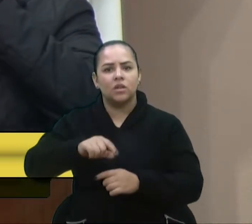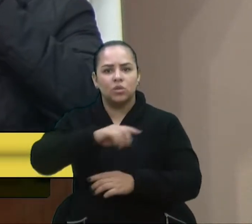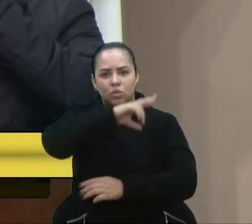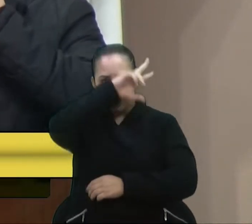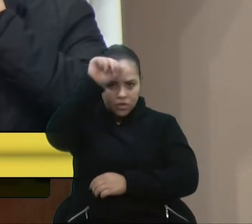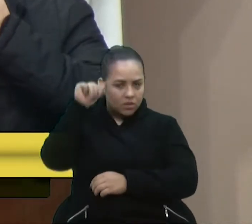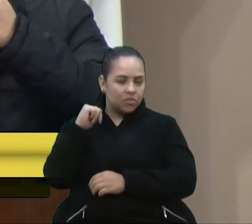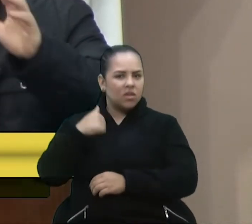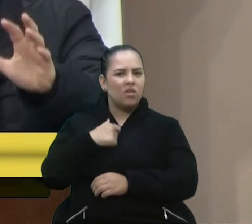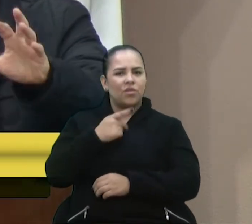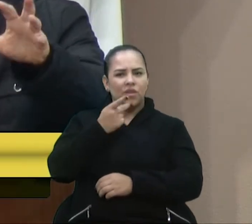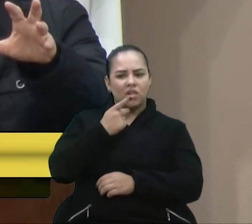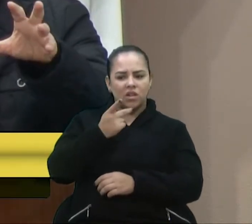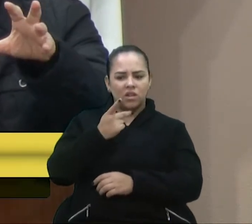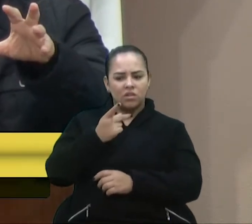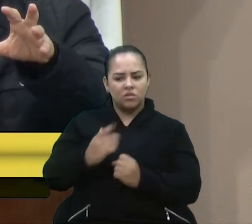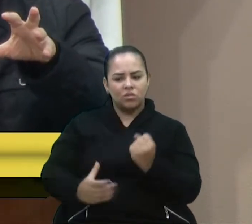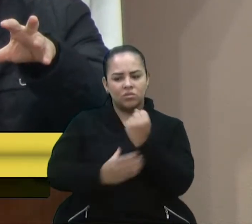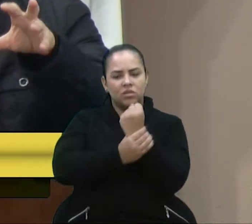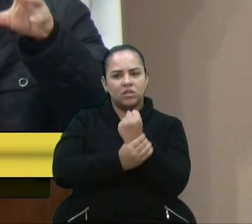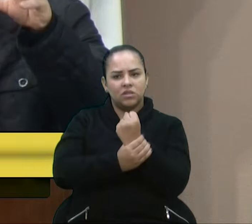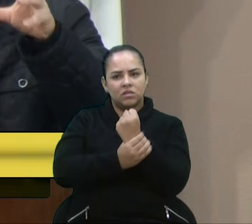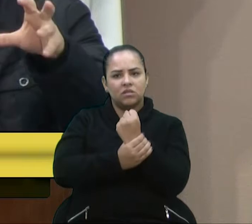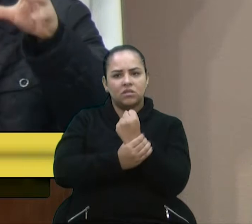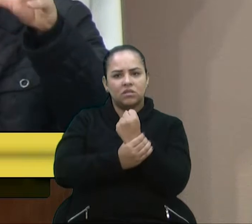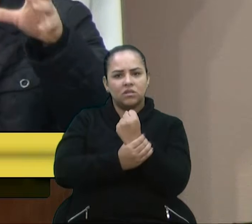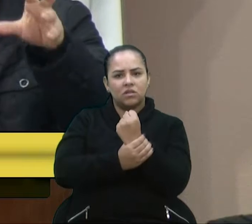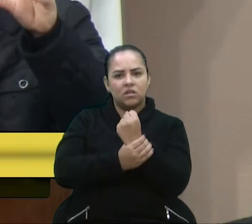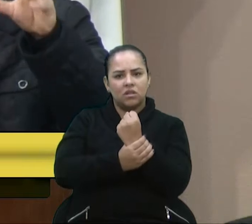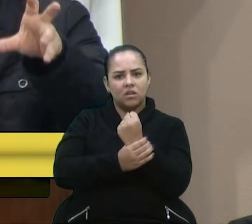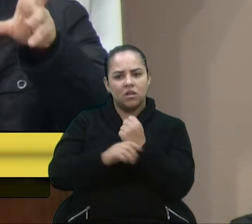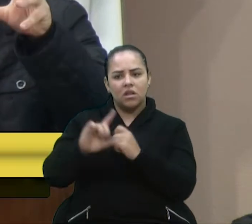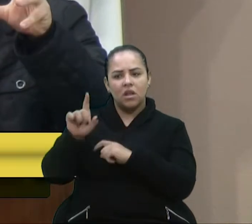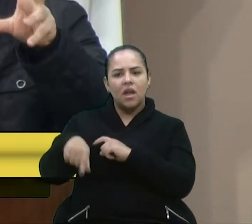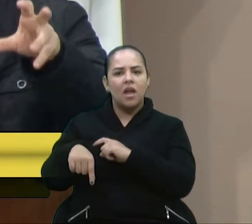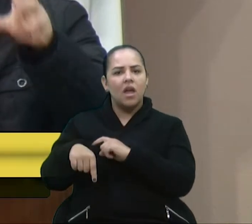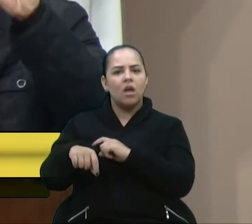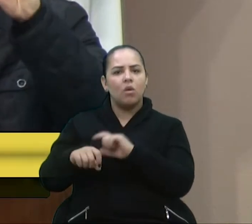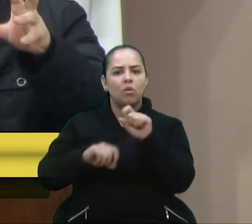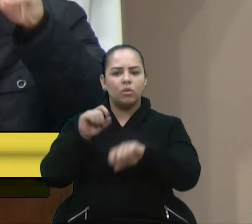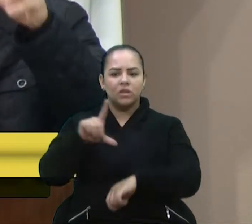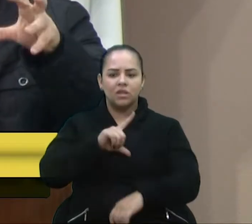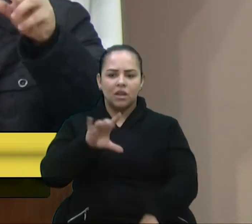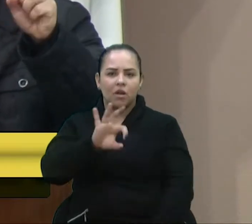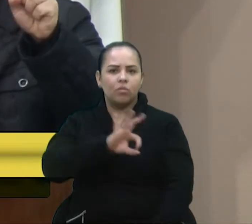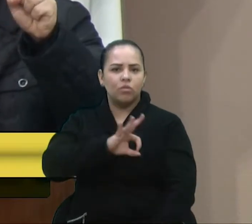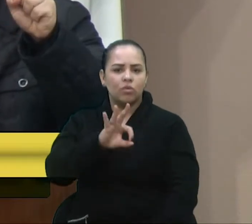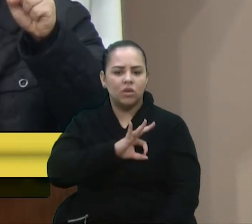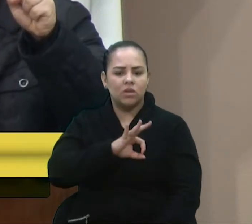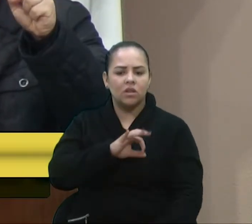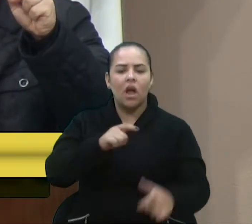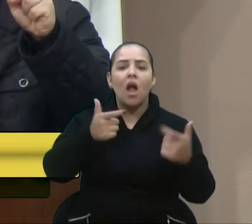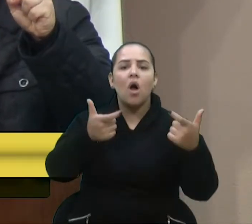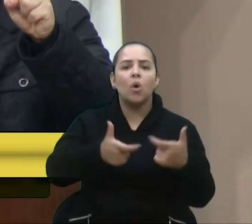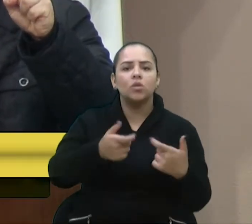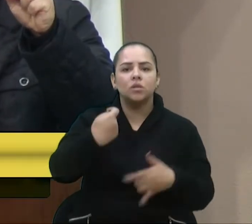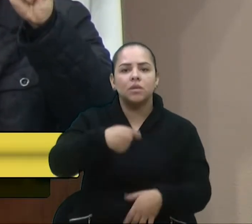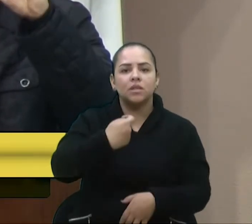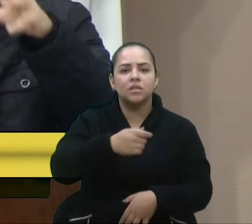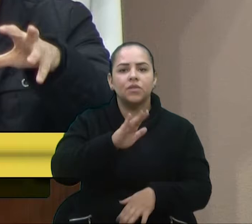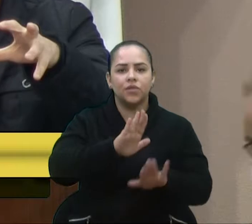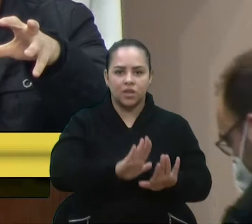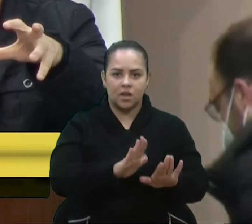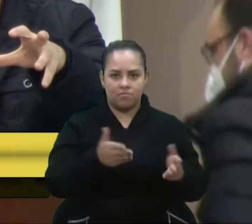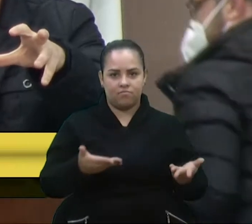falo da segurança, eu falo da base. A presença efetiva da Guarda Municipal onde ela deveria de estar.